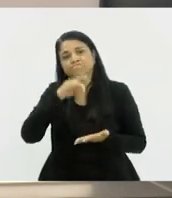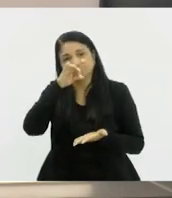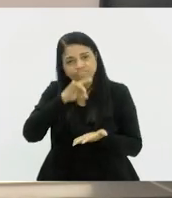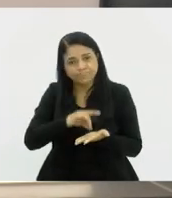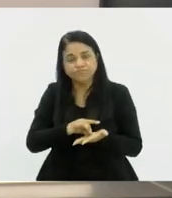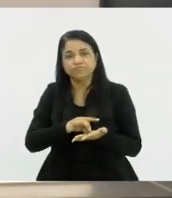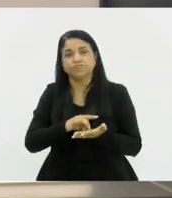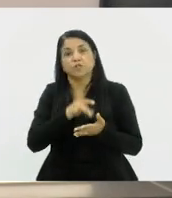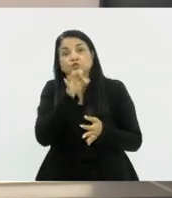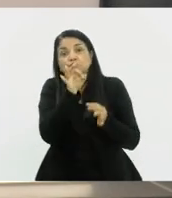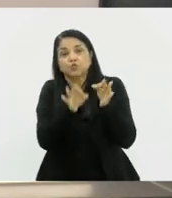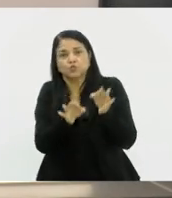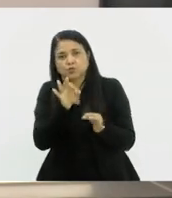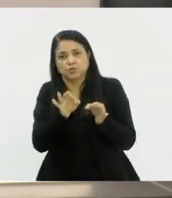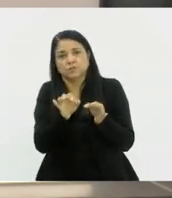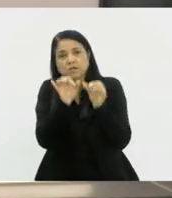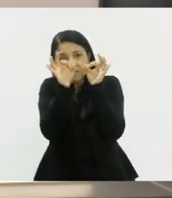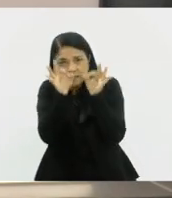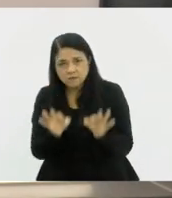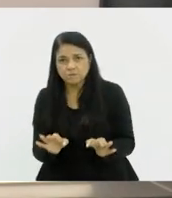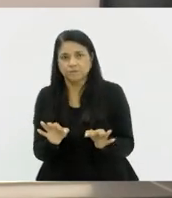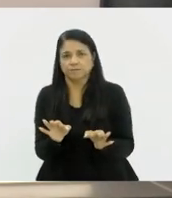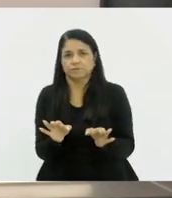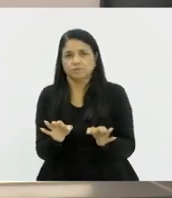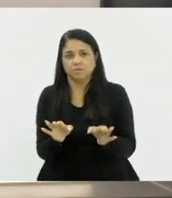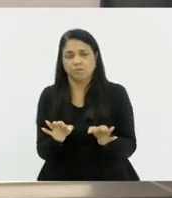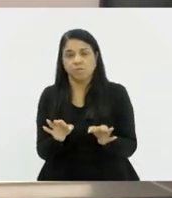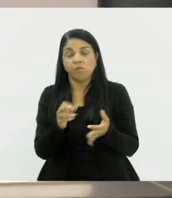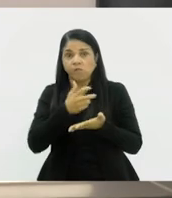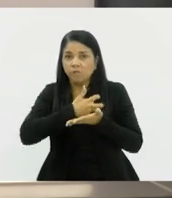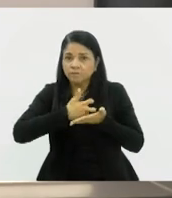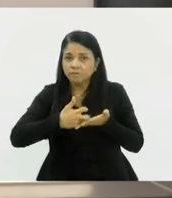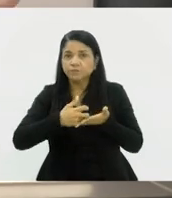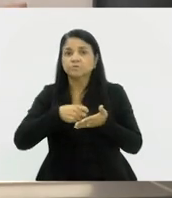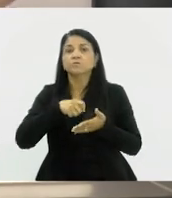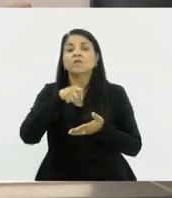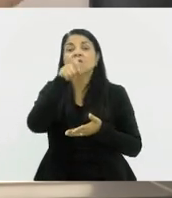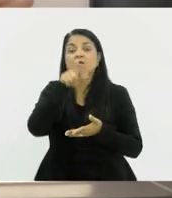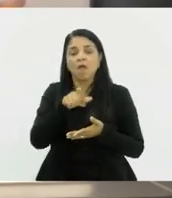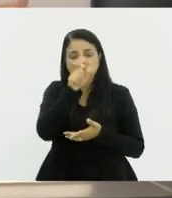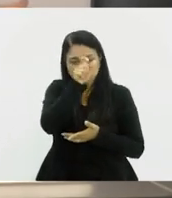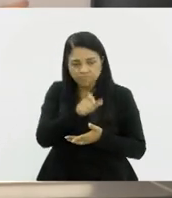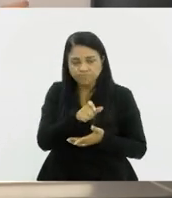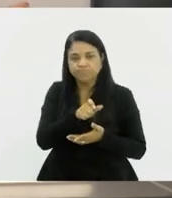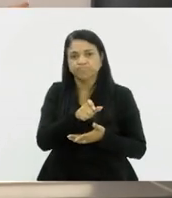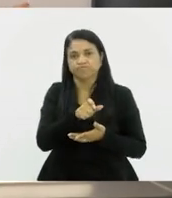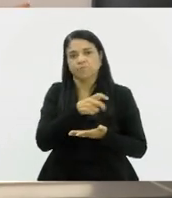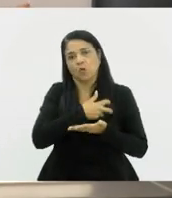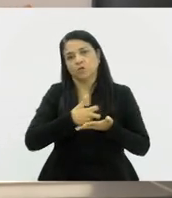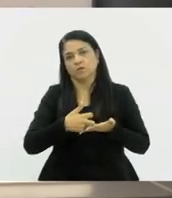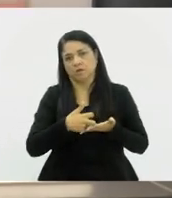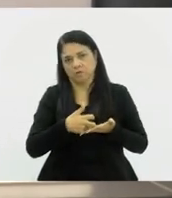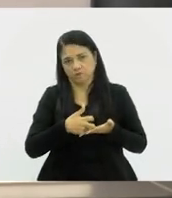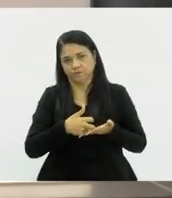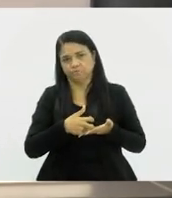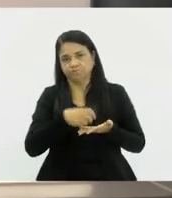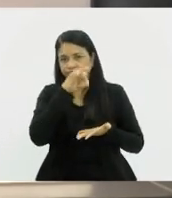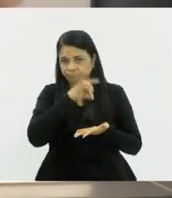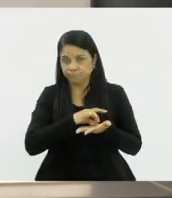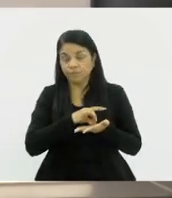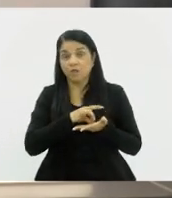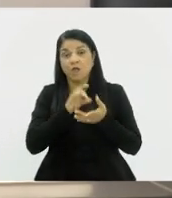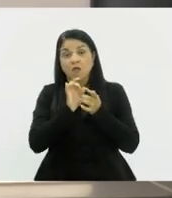justiça para que a gente possa ter a condenação daquele que tem que ser realmente condenado né e